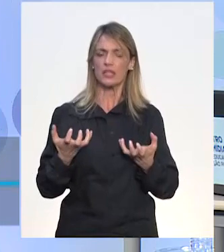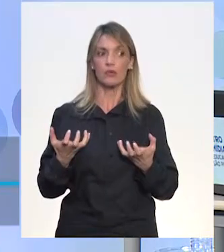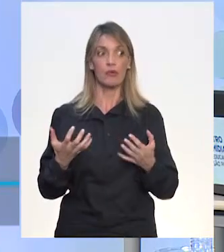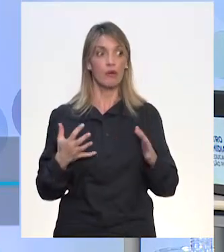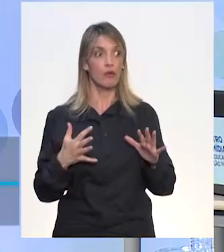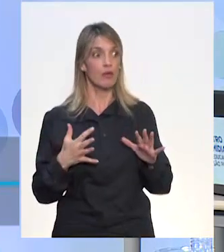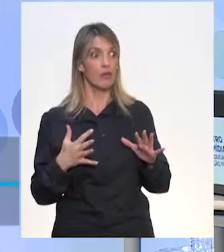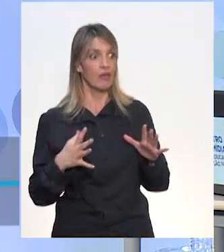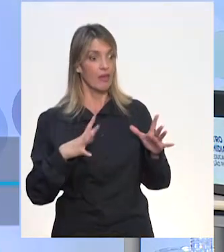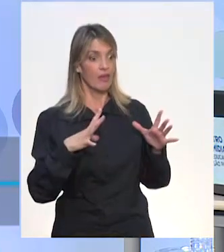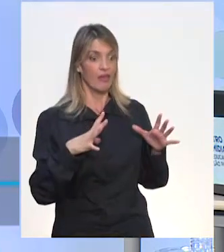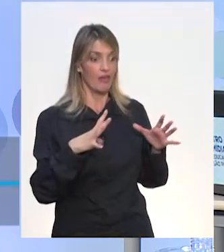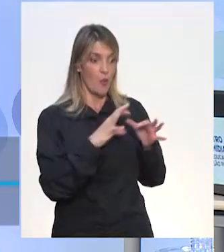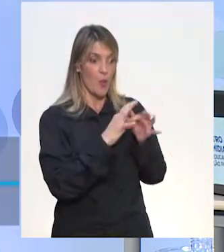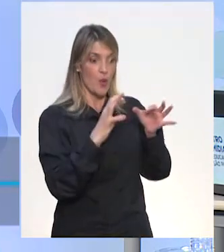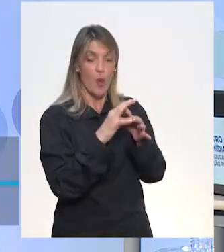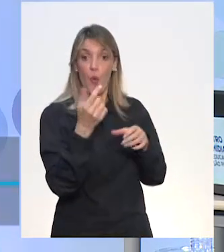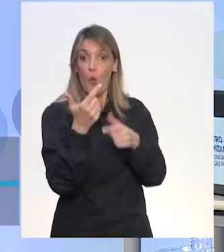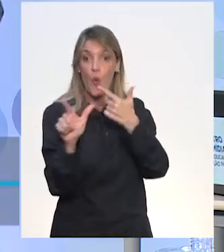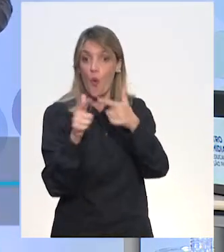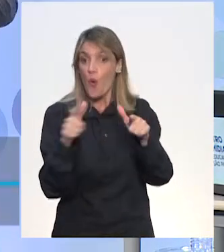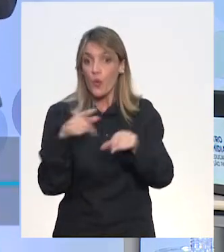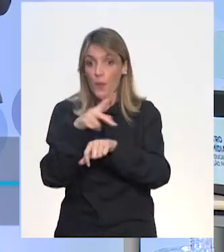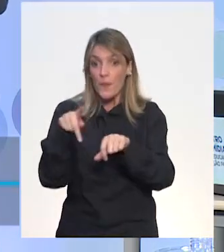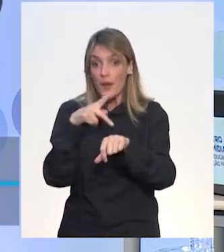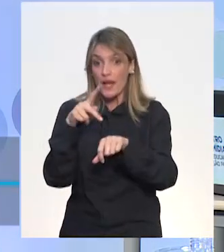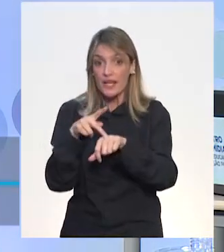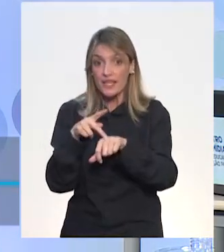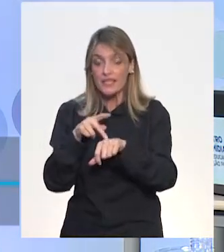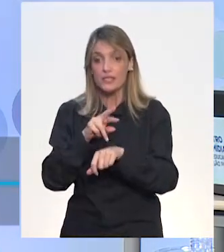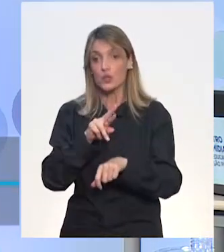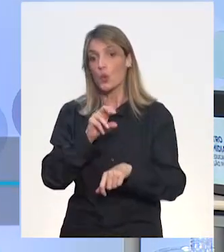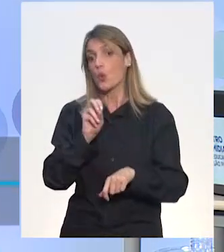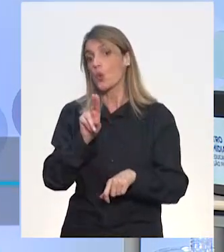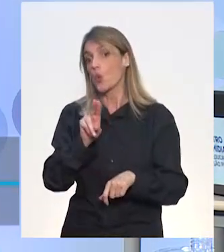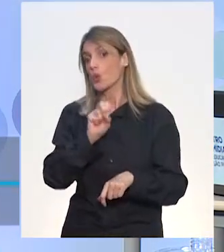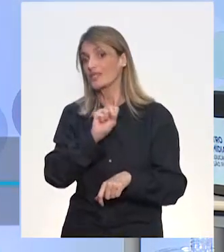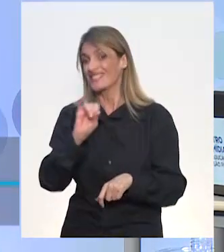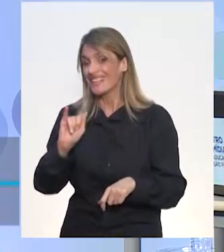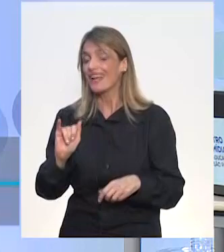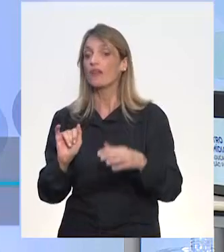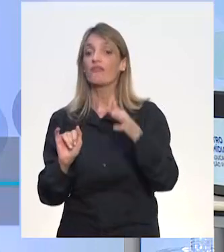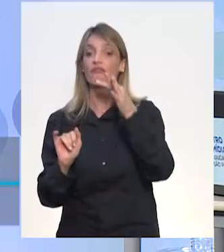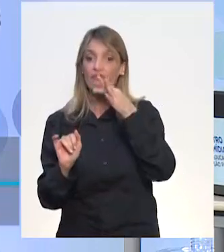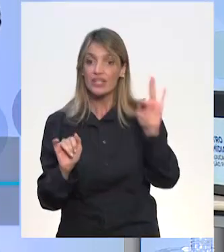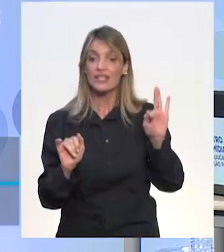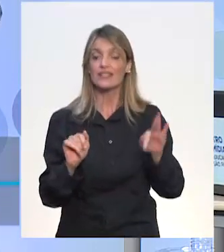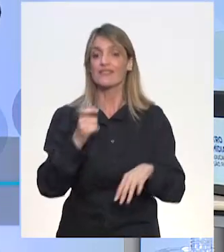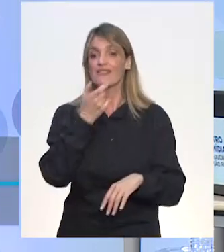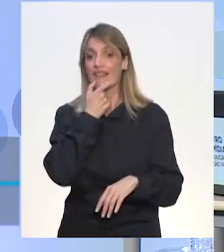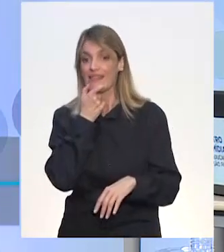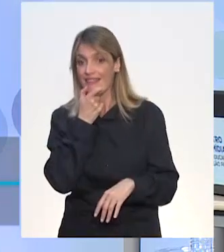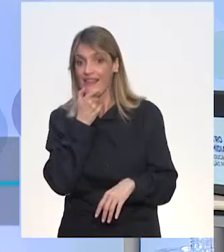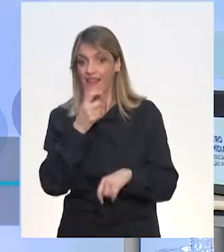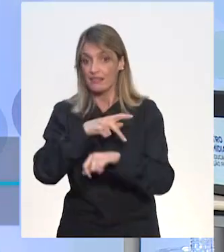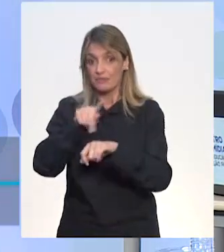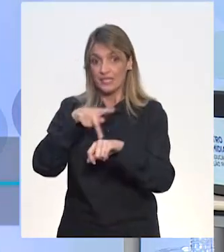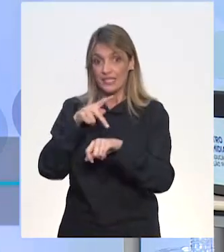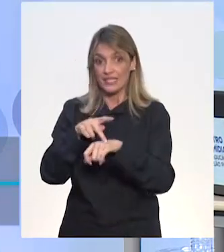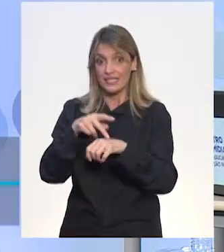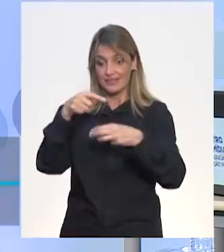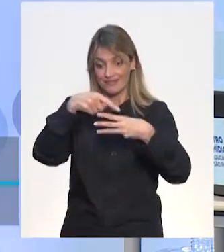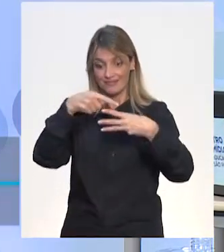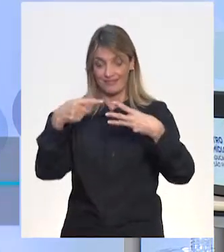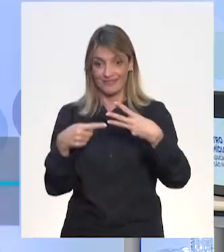de alianças, envolvendo principalmente Rússia, França e Inglaterra, a chamada